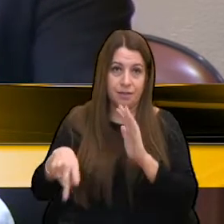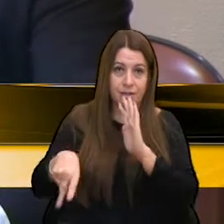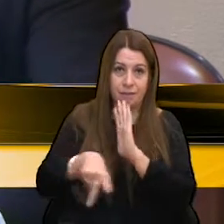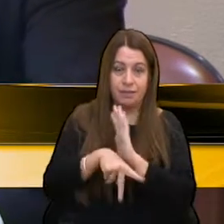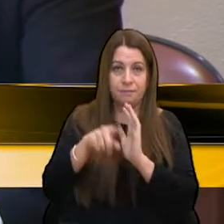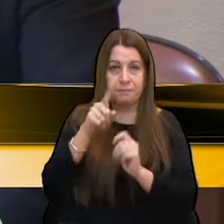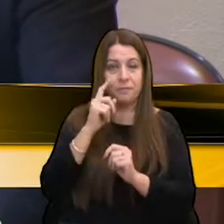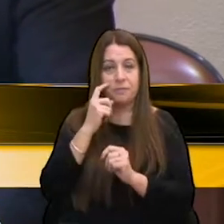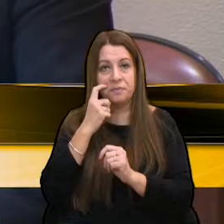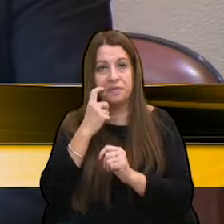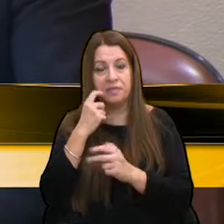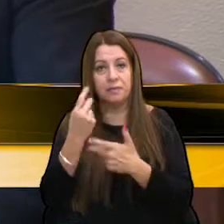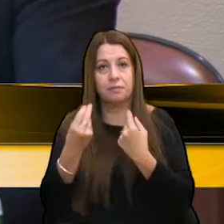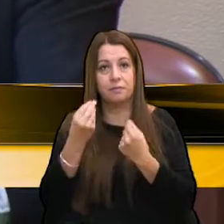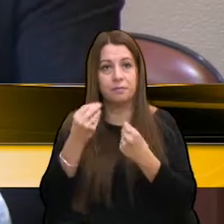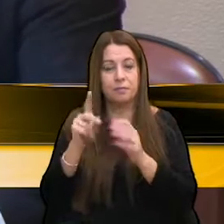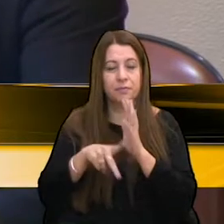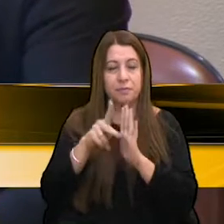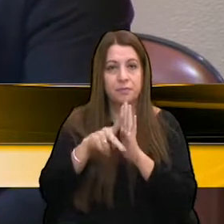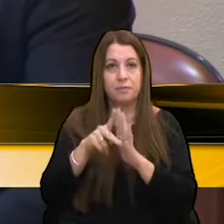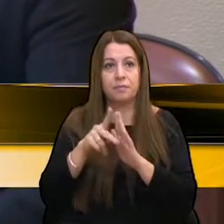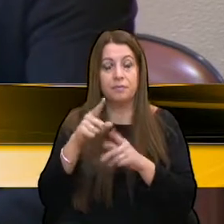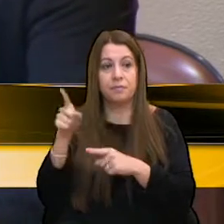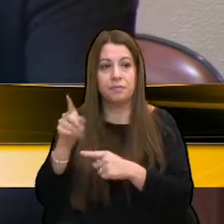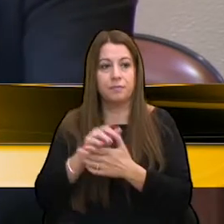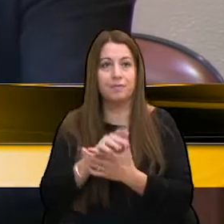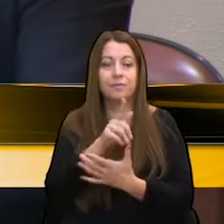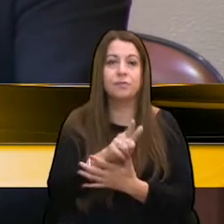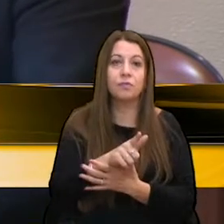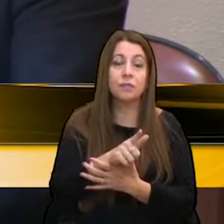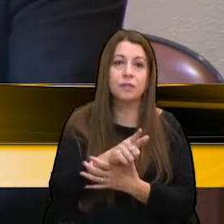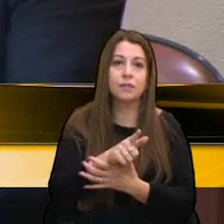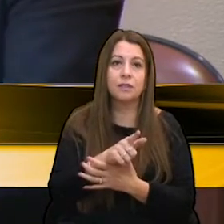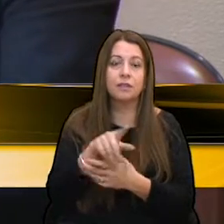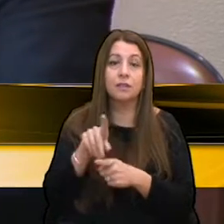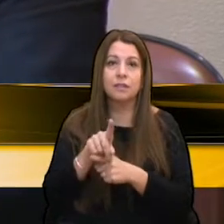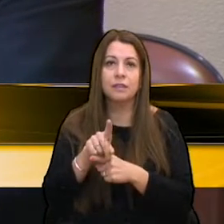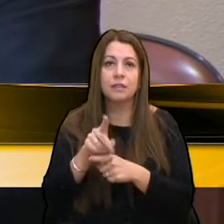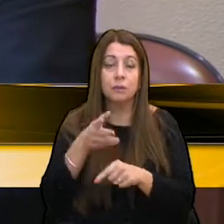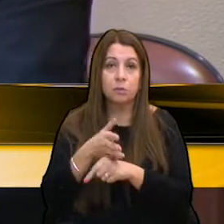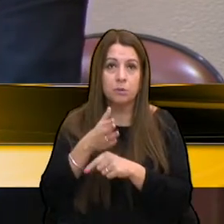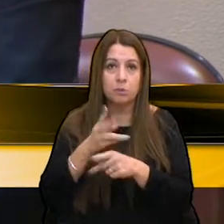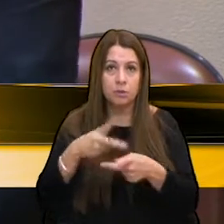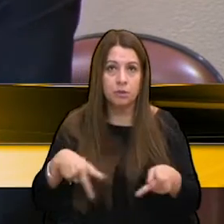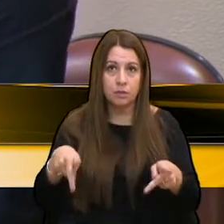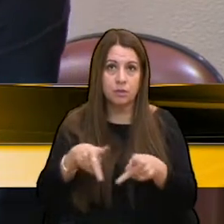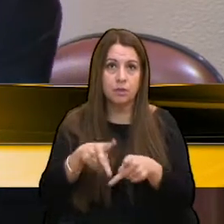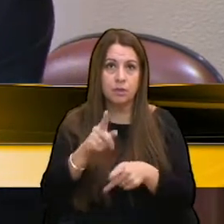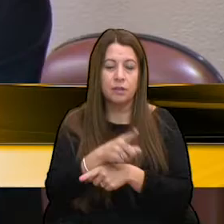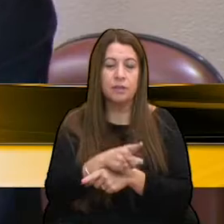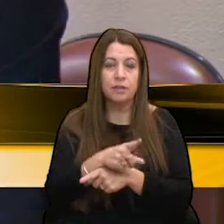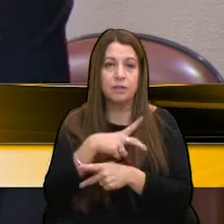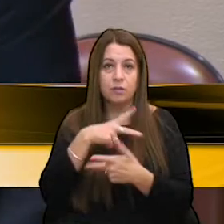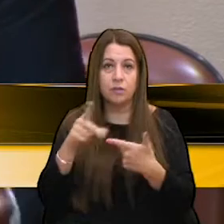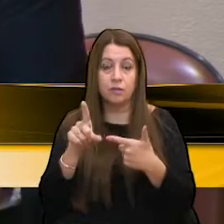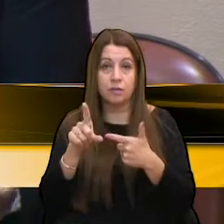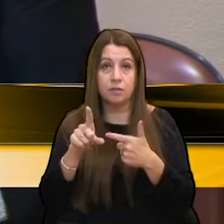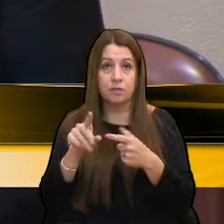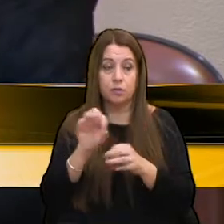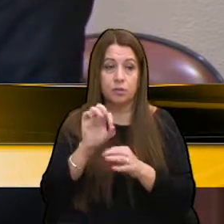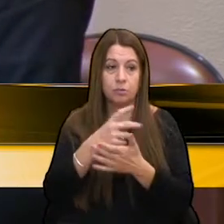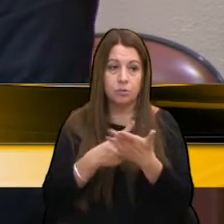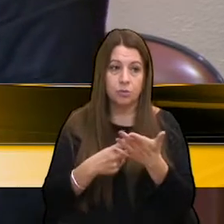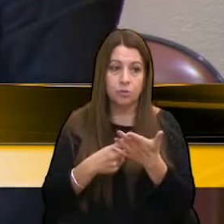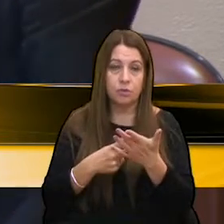plano diretor, que fala um dos princípios do plano, que é a participação popular na elaboração desses projetos.